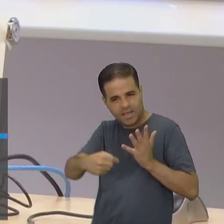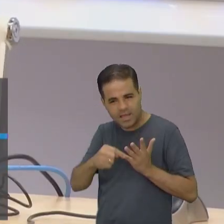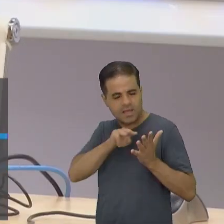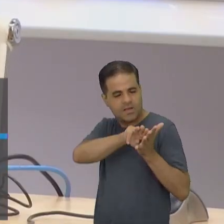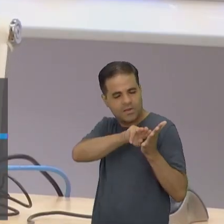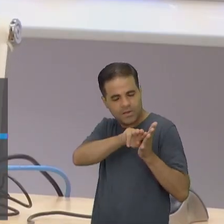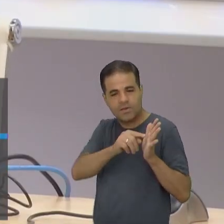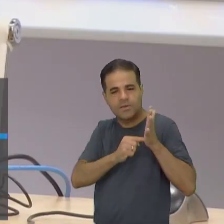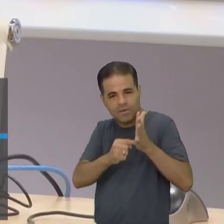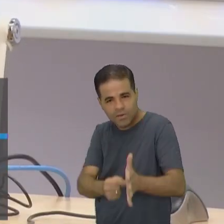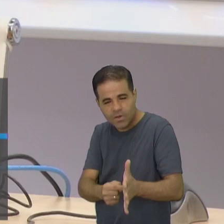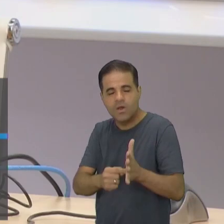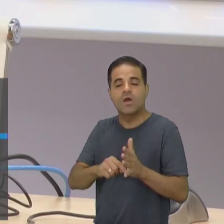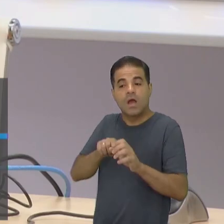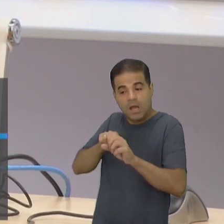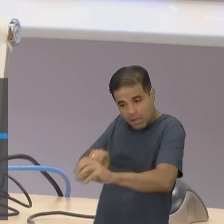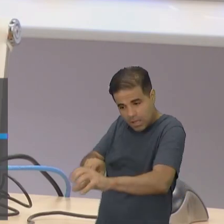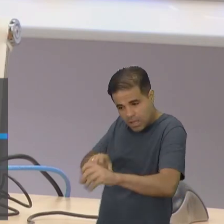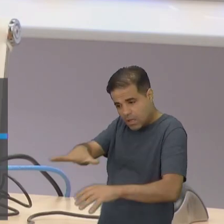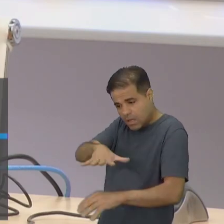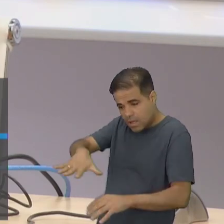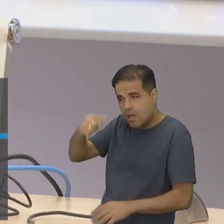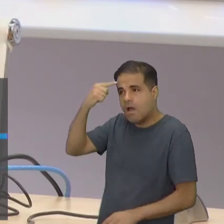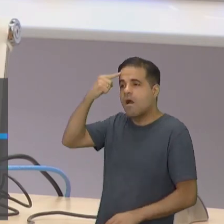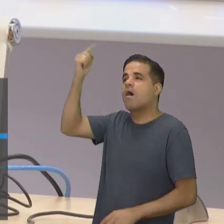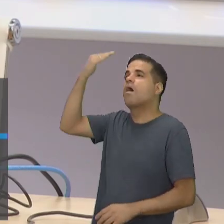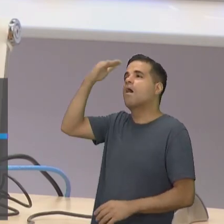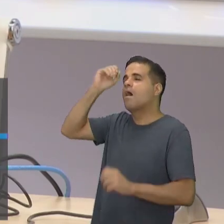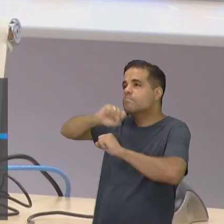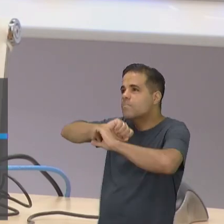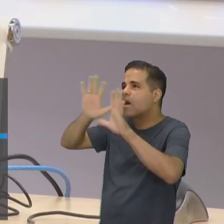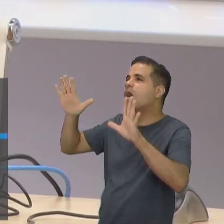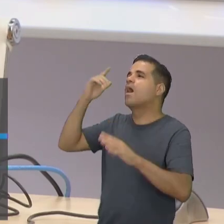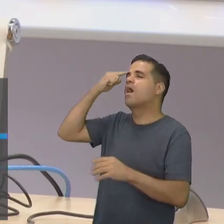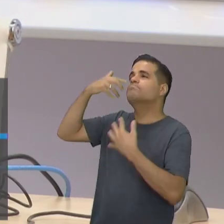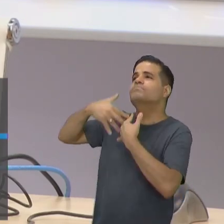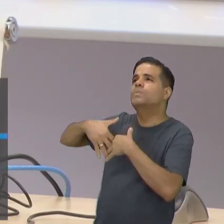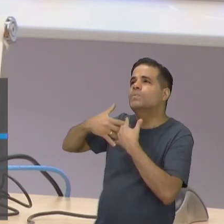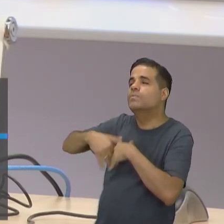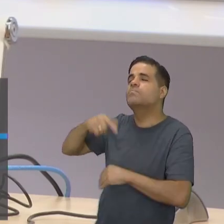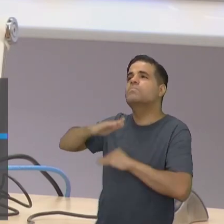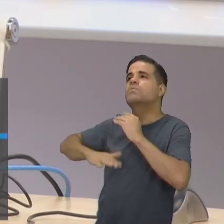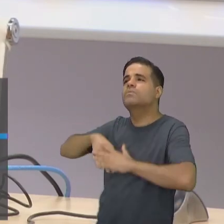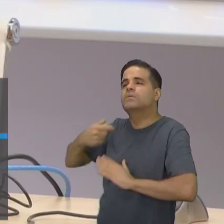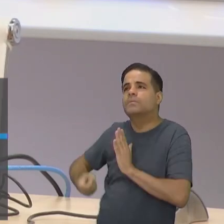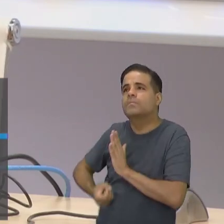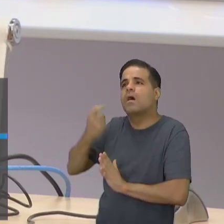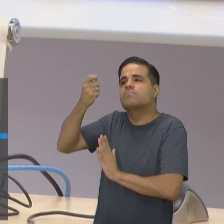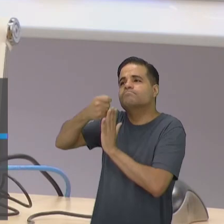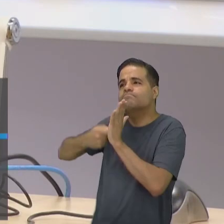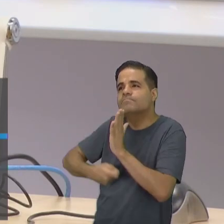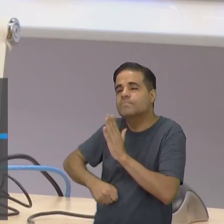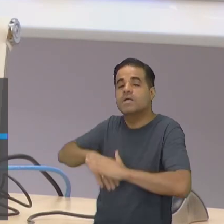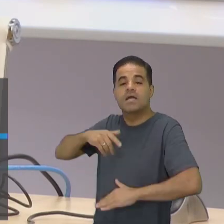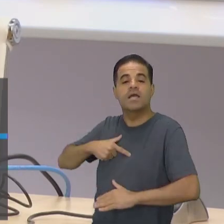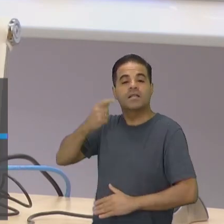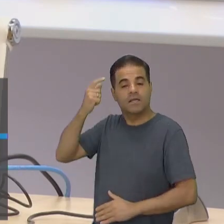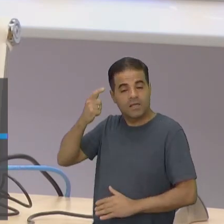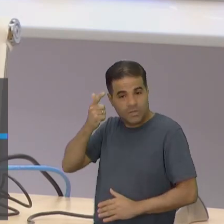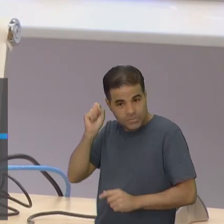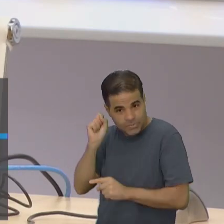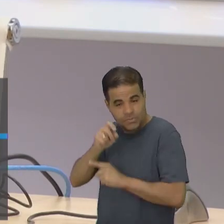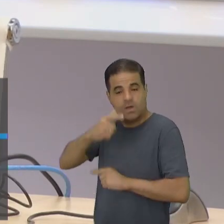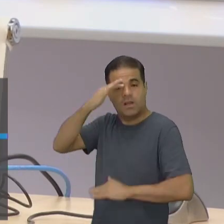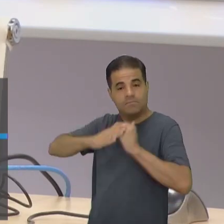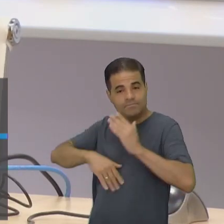do processo educacional, ele consegue ter uma maior consciência daquilo que ele está produzindo. Ele se torna produtor e ele se